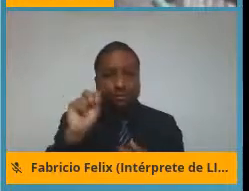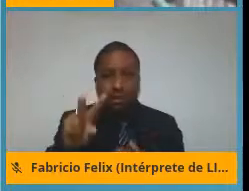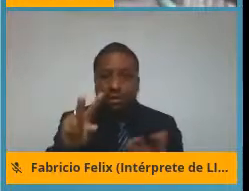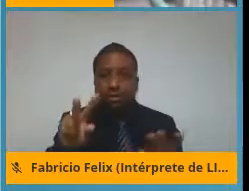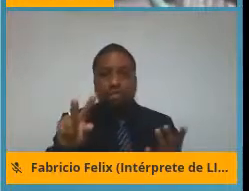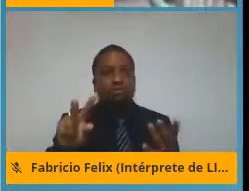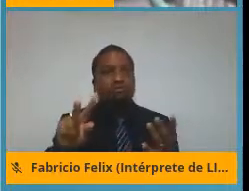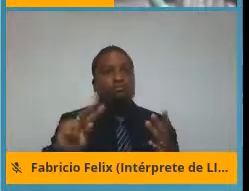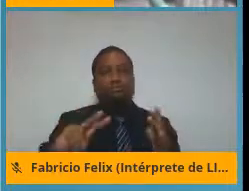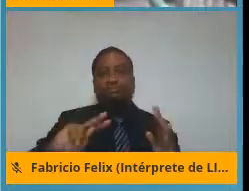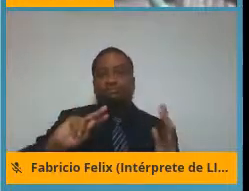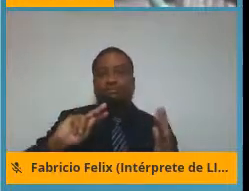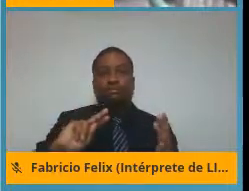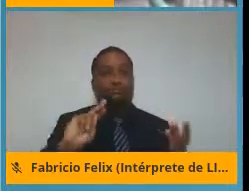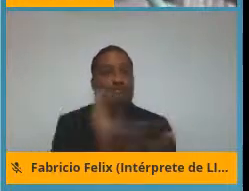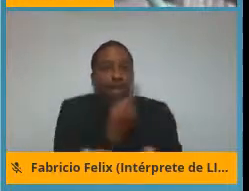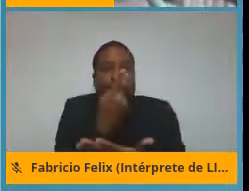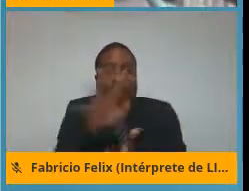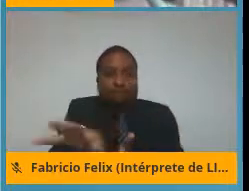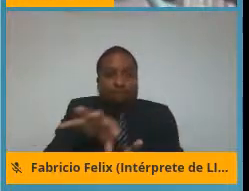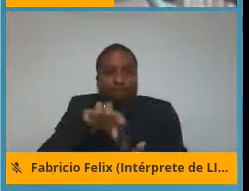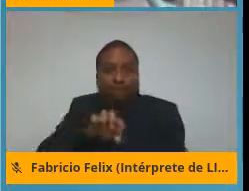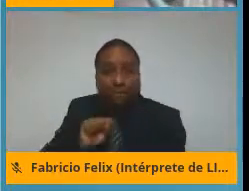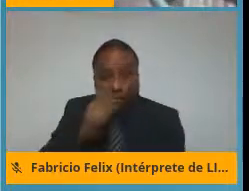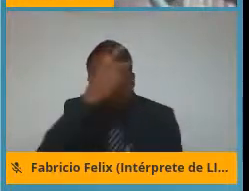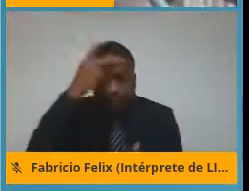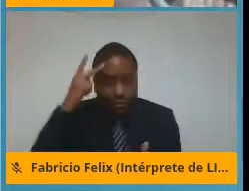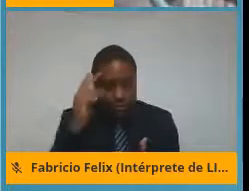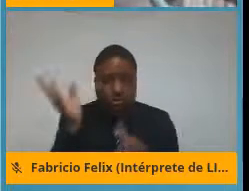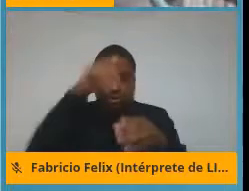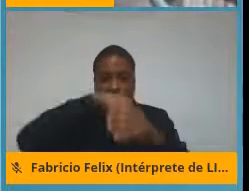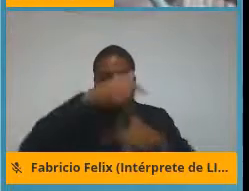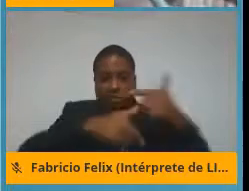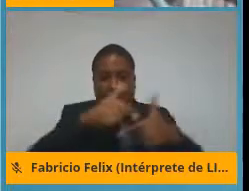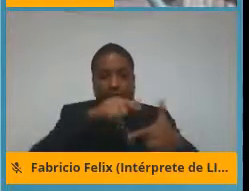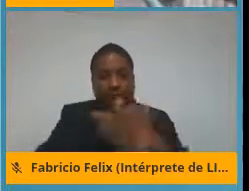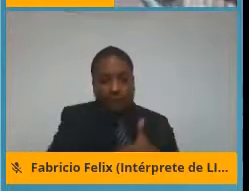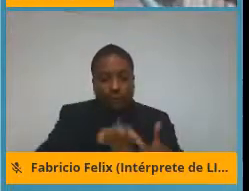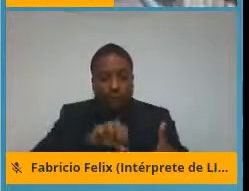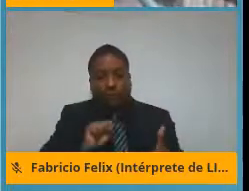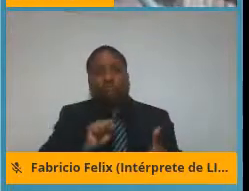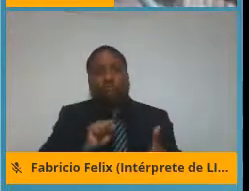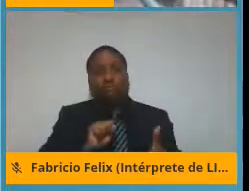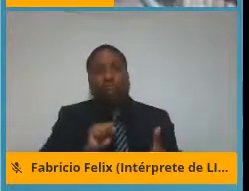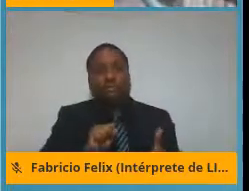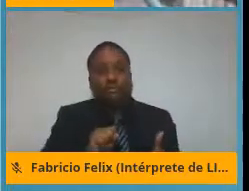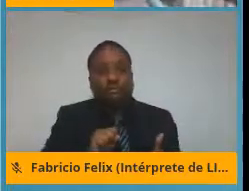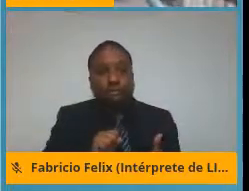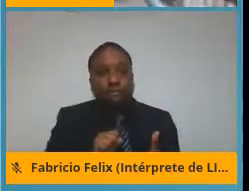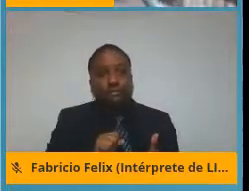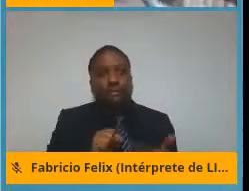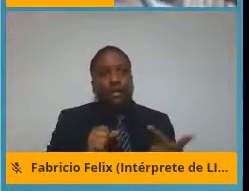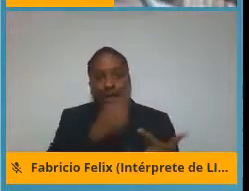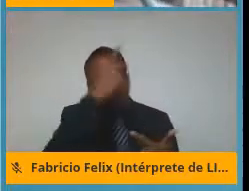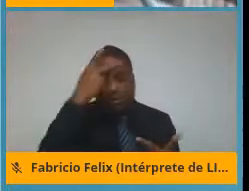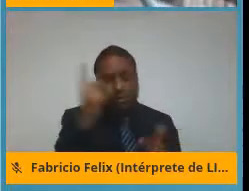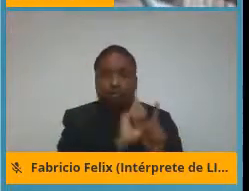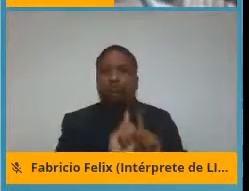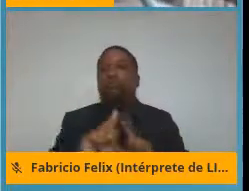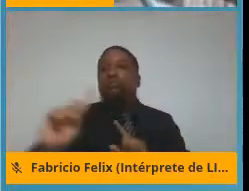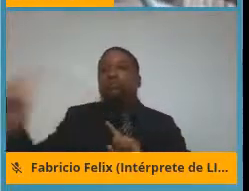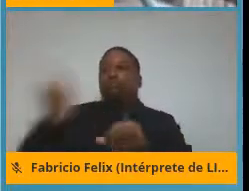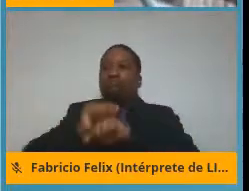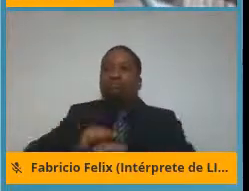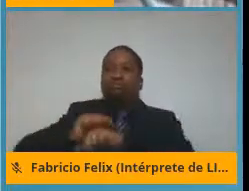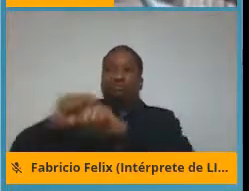teria infectado pessoas que trabalham lá. E aí teria escapado do laboratório através dessas pessoas contaminadas,